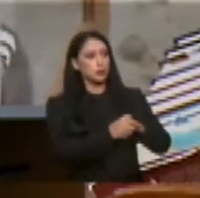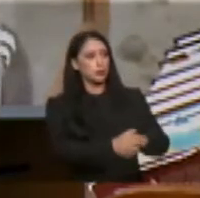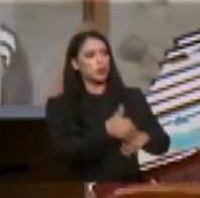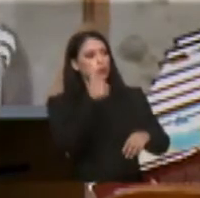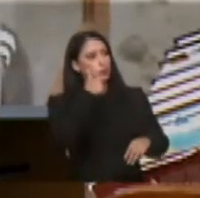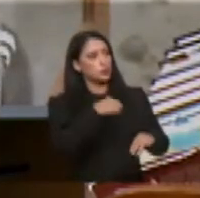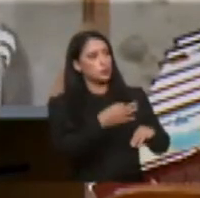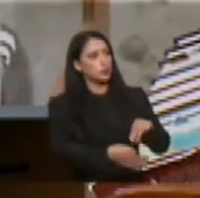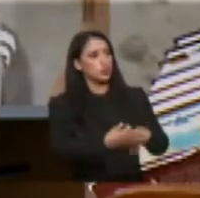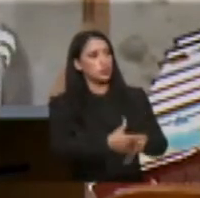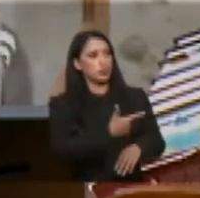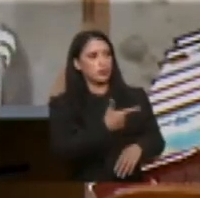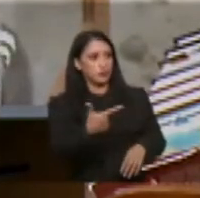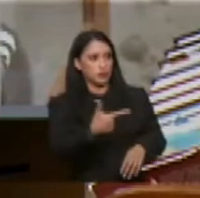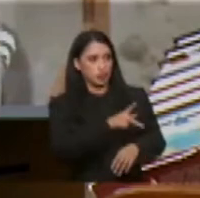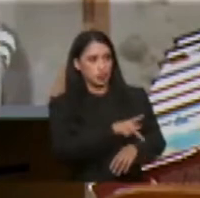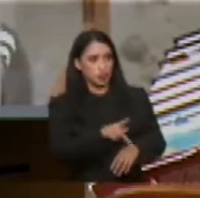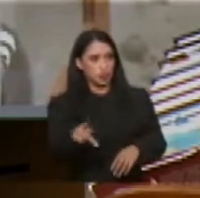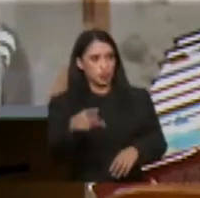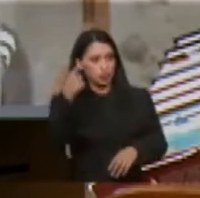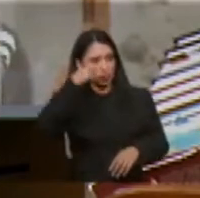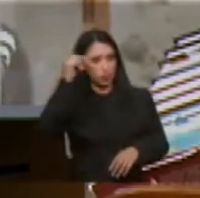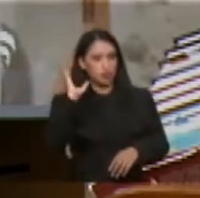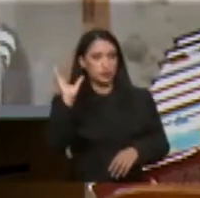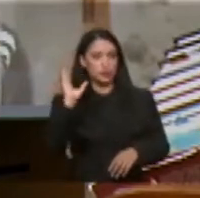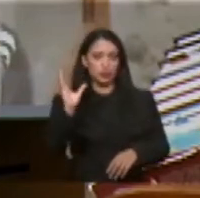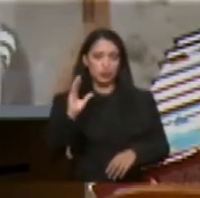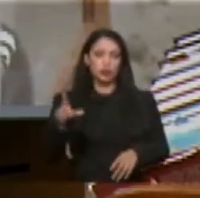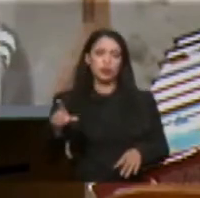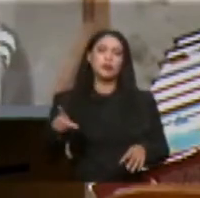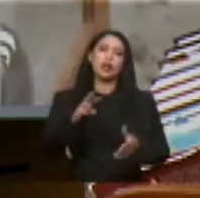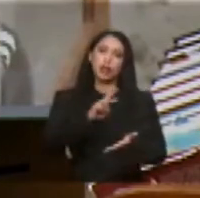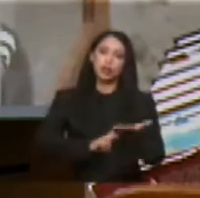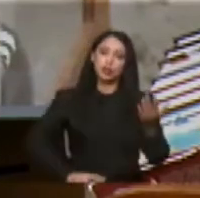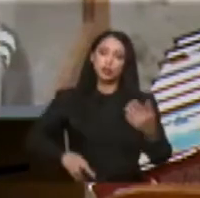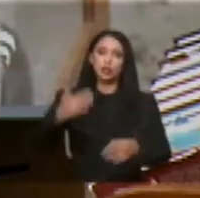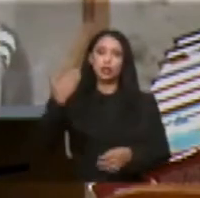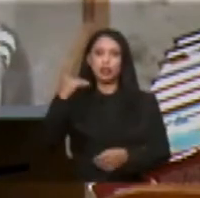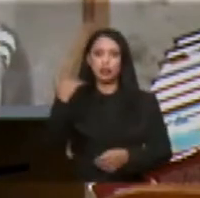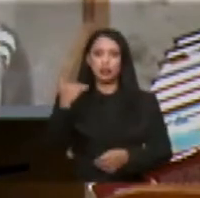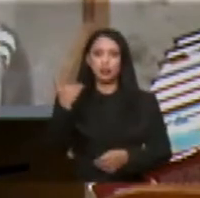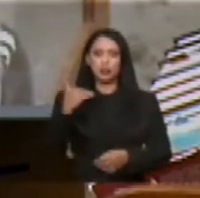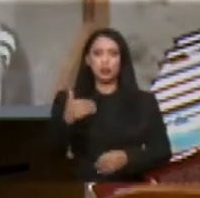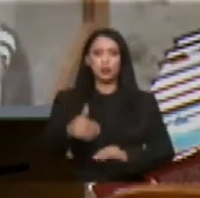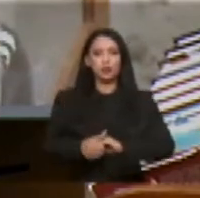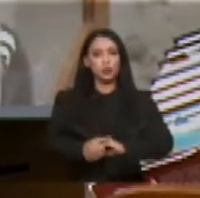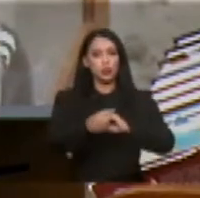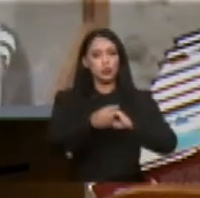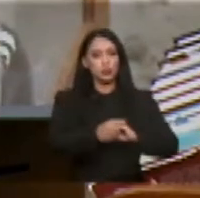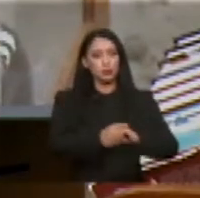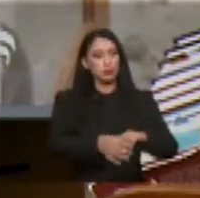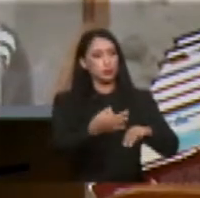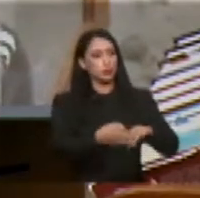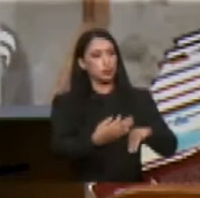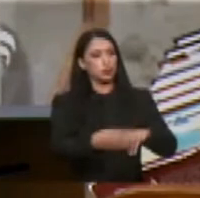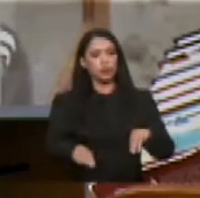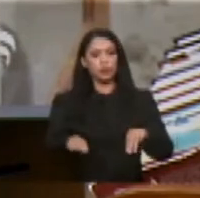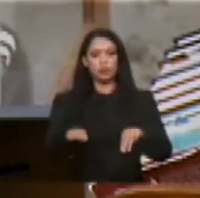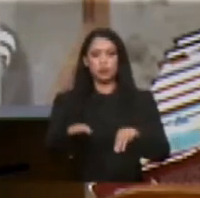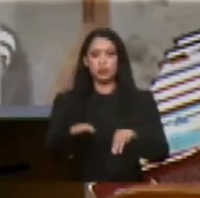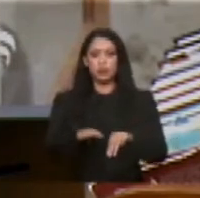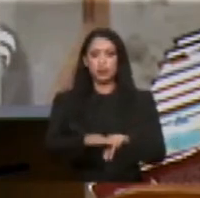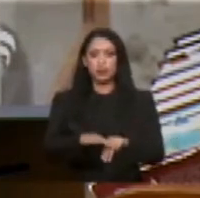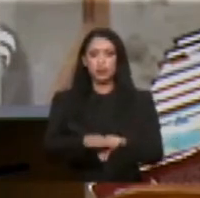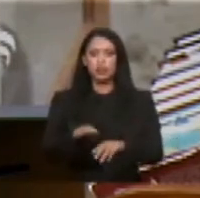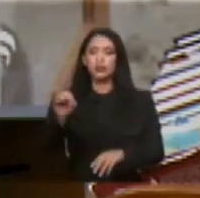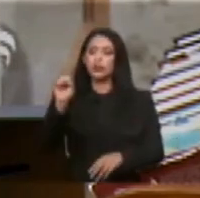Rosa Weber, vice-presidente. Cumprimento a excelentíssima senhora ministra relatora, Carmen Lúcia. Cumprimento os senhores ministros